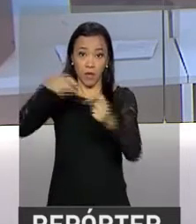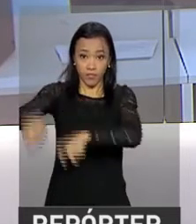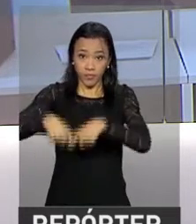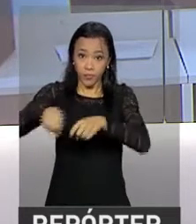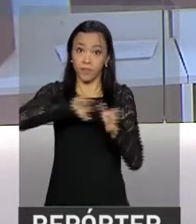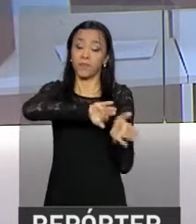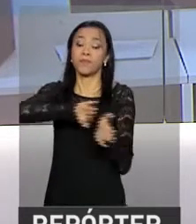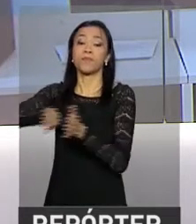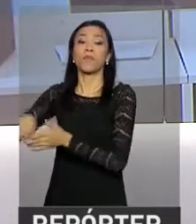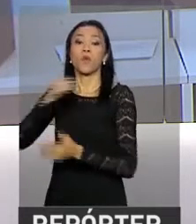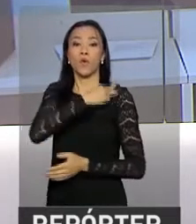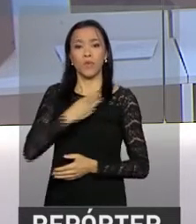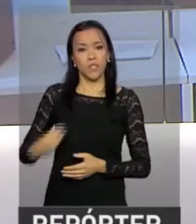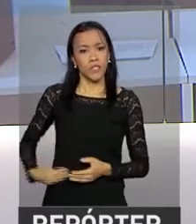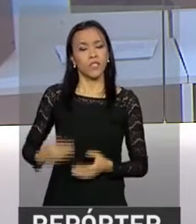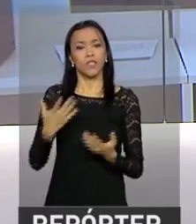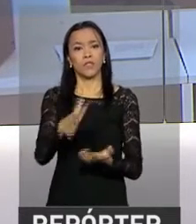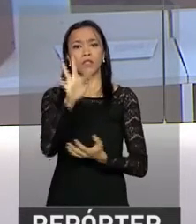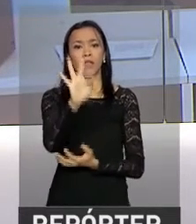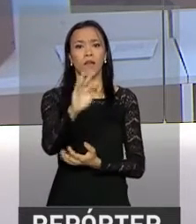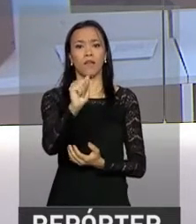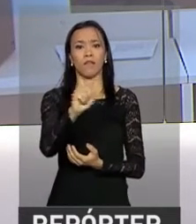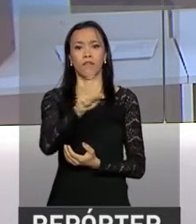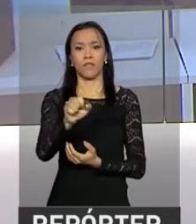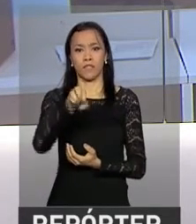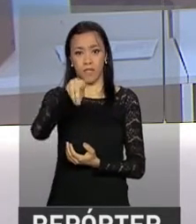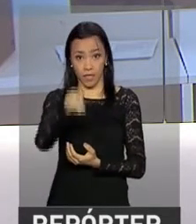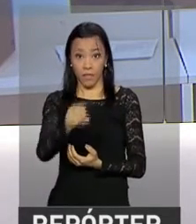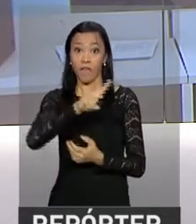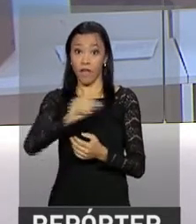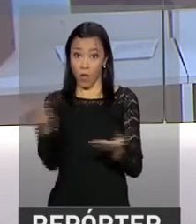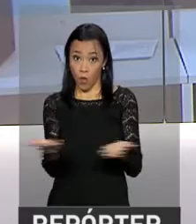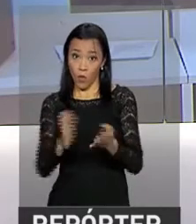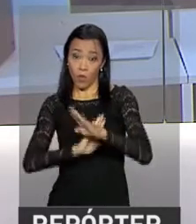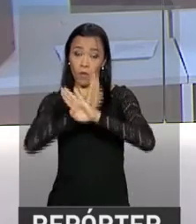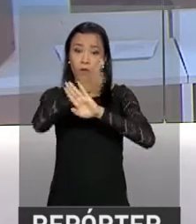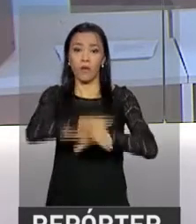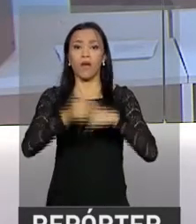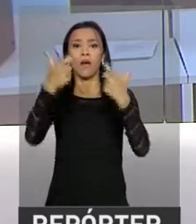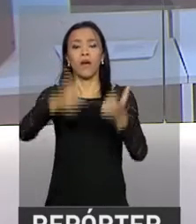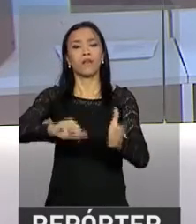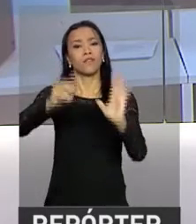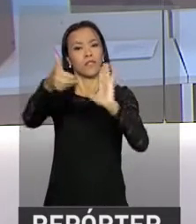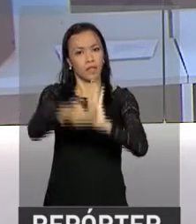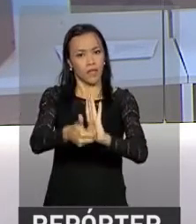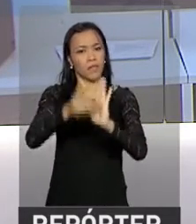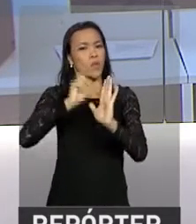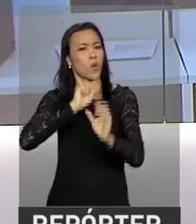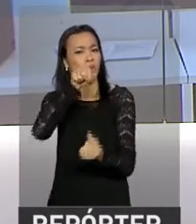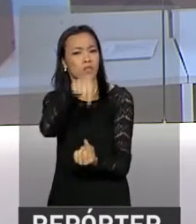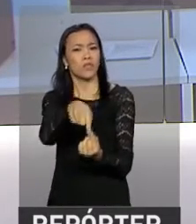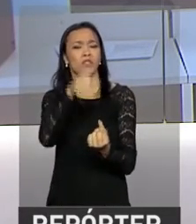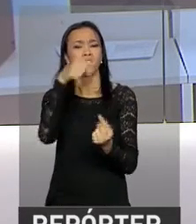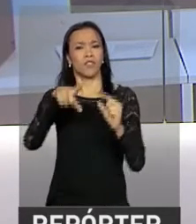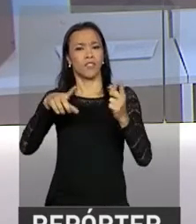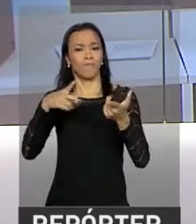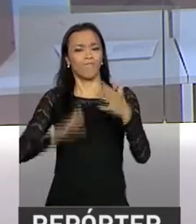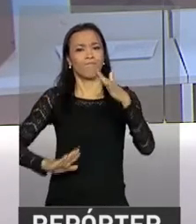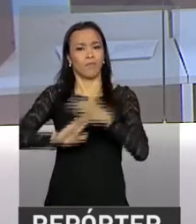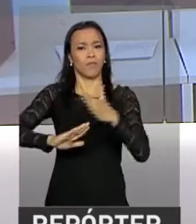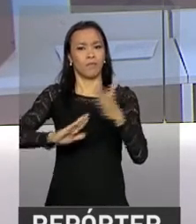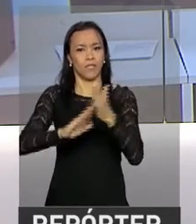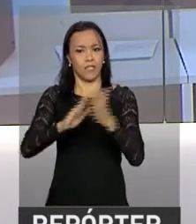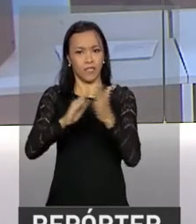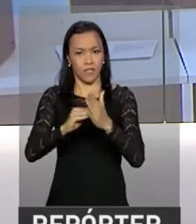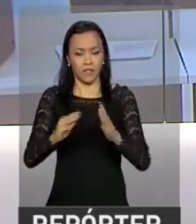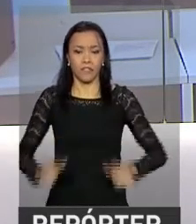meirelles vai hoje à comissão especial da câmara dos deputados que analisa a proposta do teto para os gastos públicos ontem meirelles